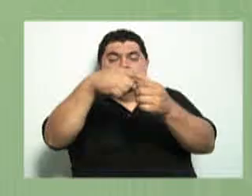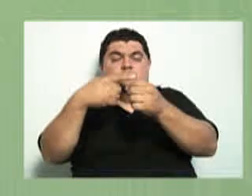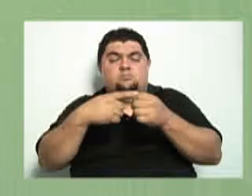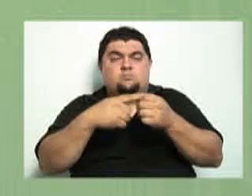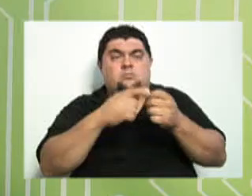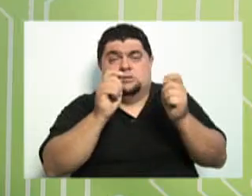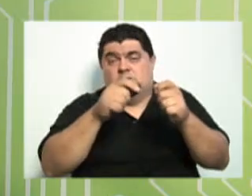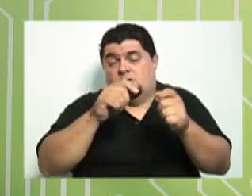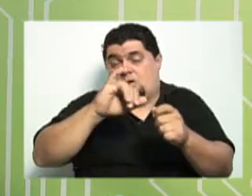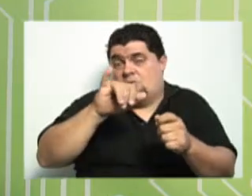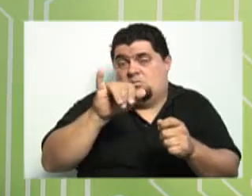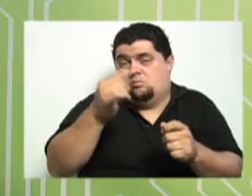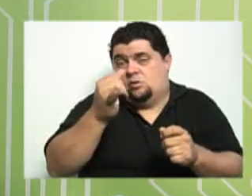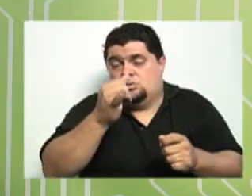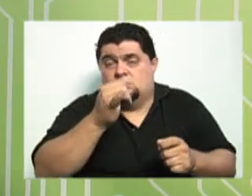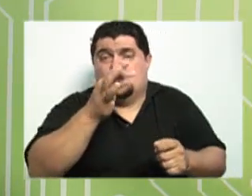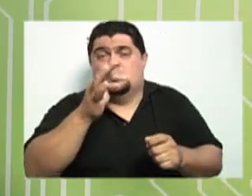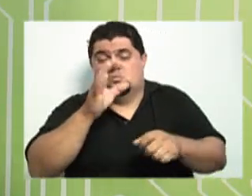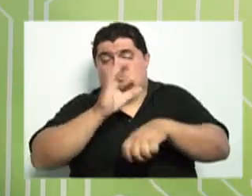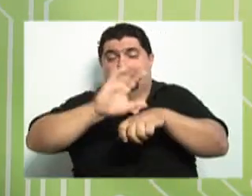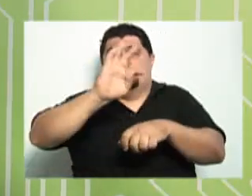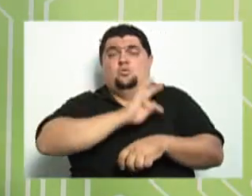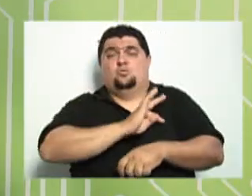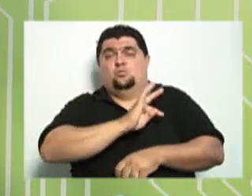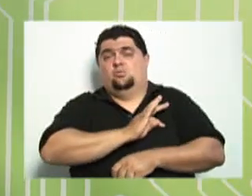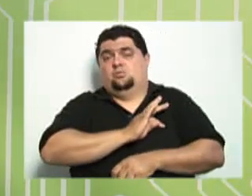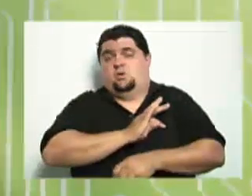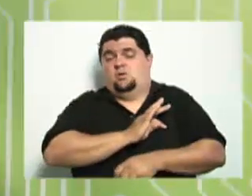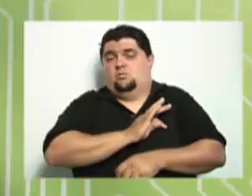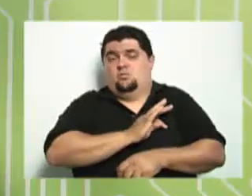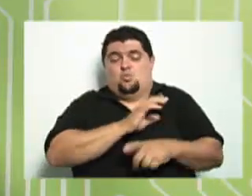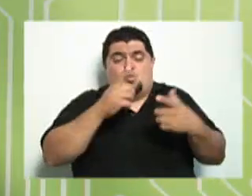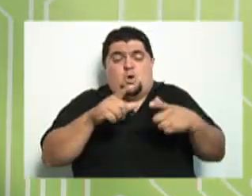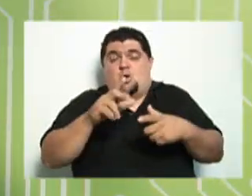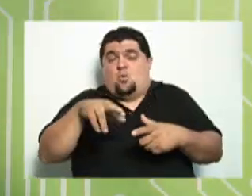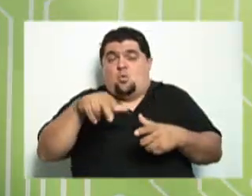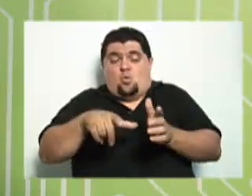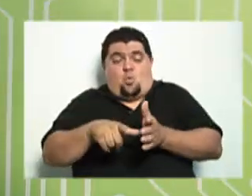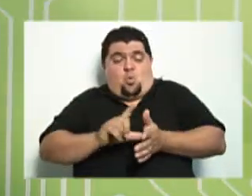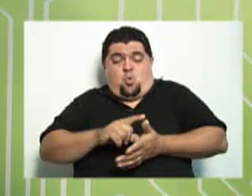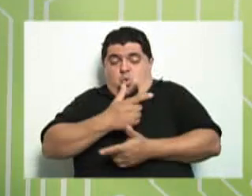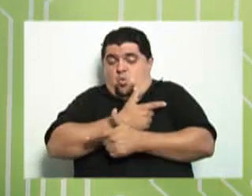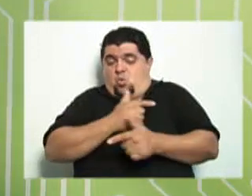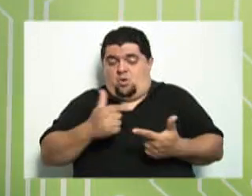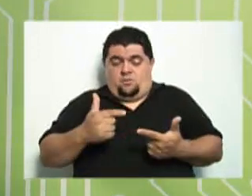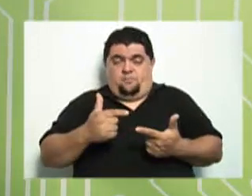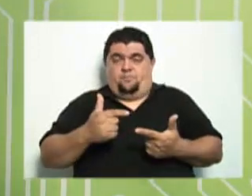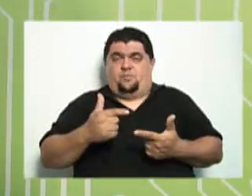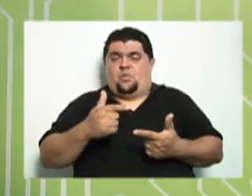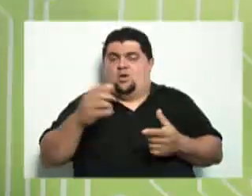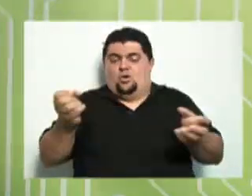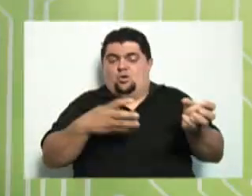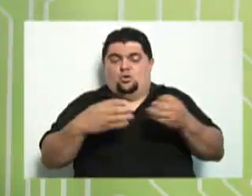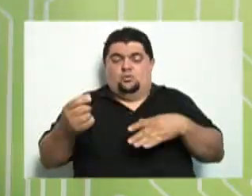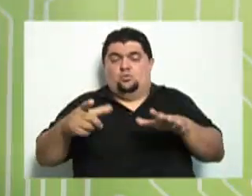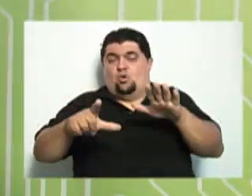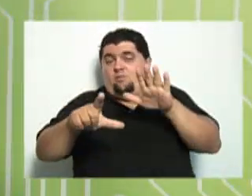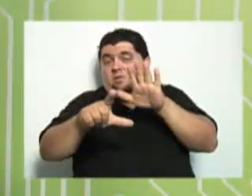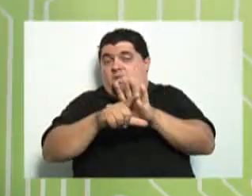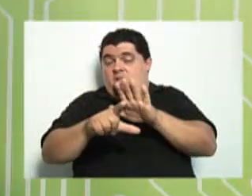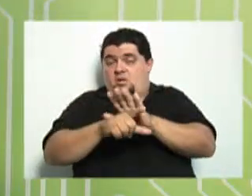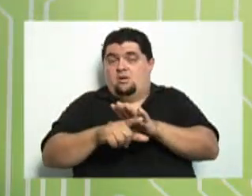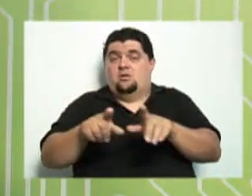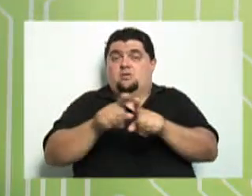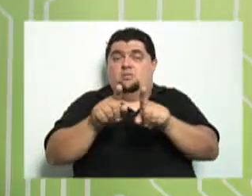trazendo oportunidades de curso técnicos para lugares onde nunca houve. E novas legislações, por exemplo, a legislação que institui